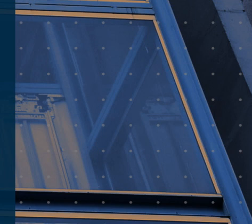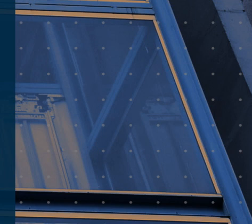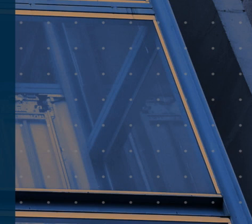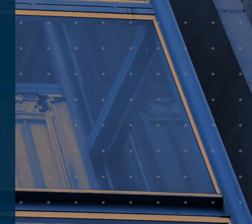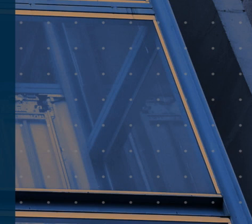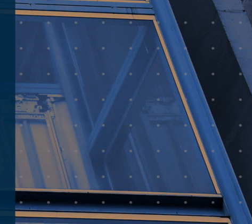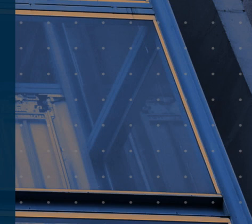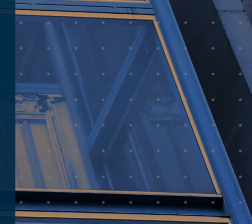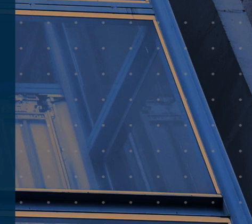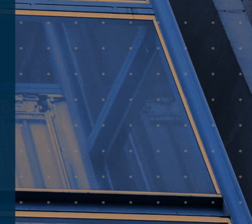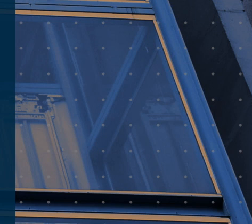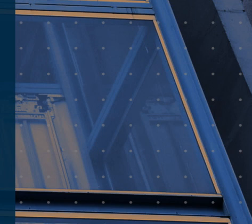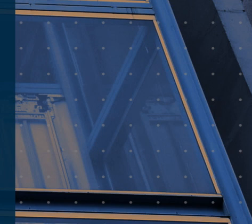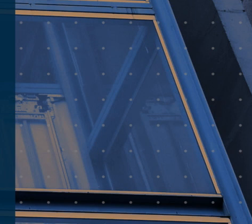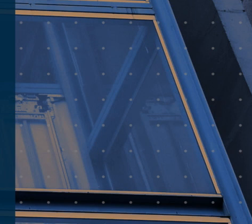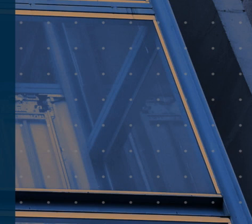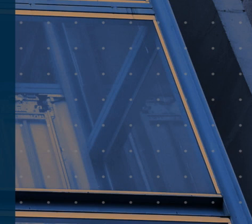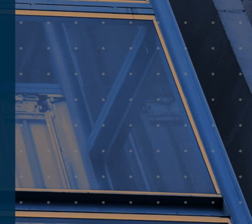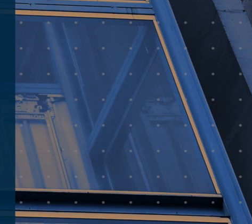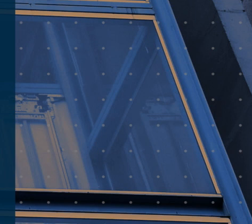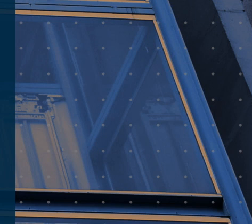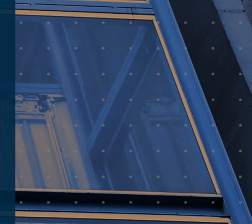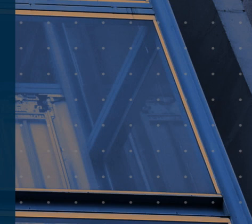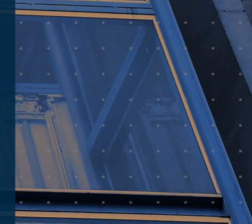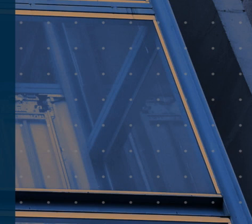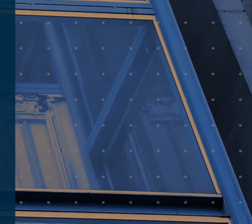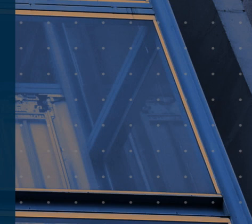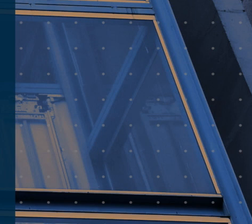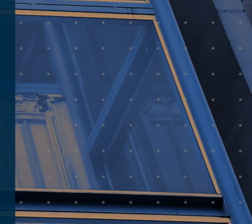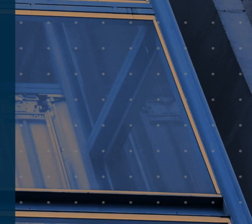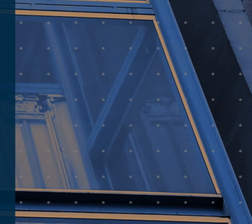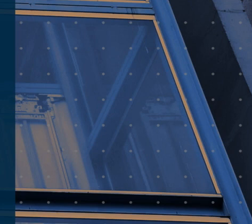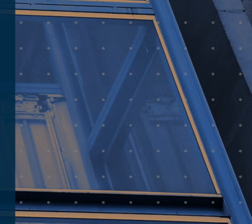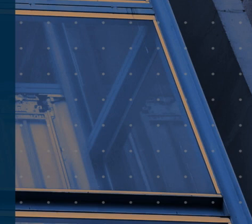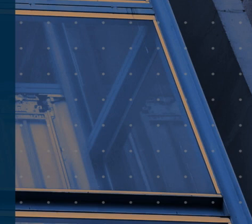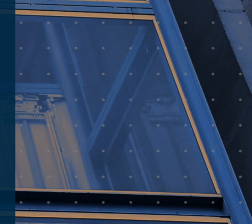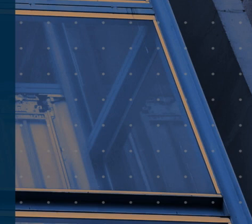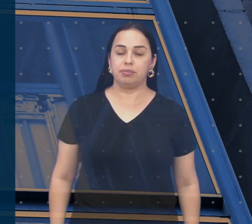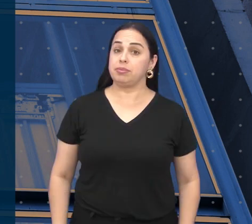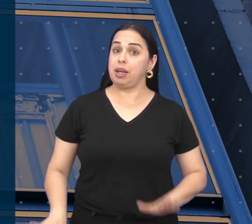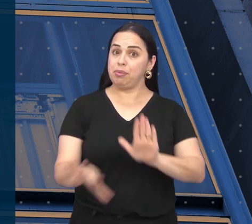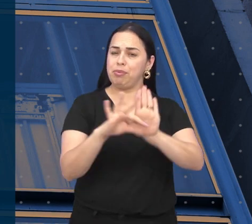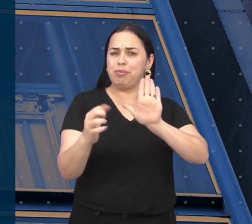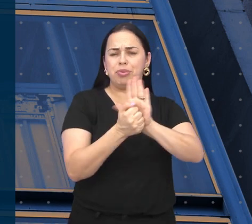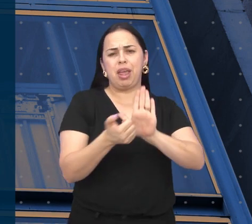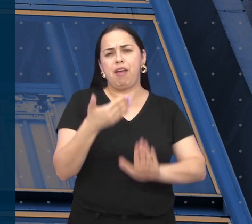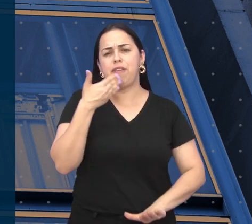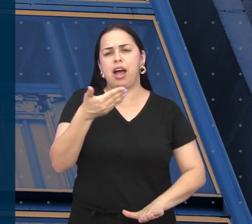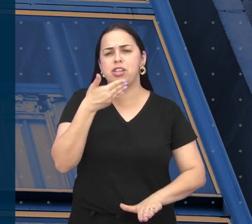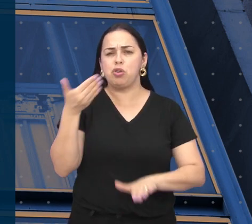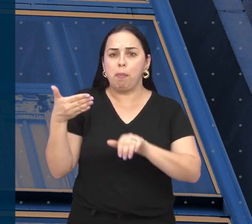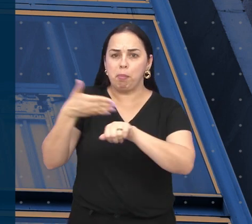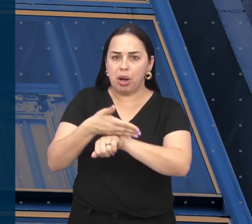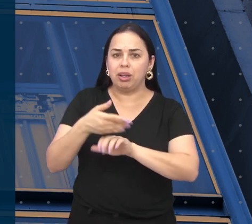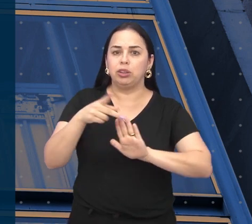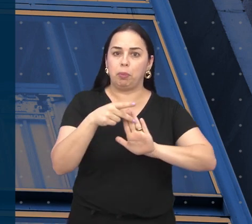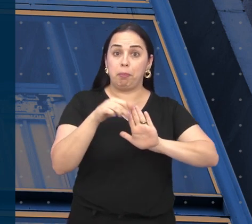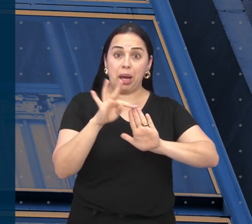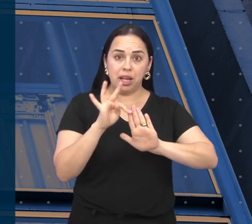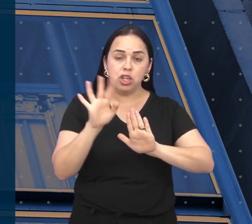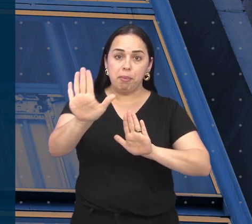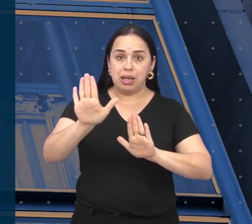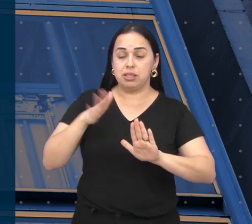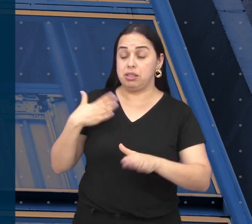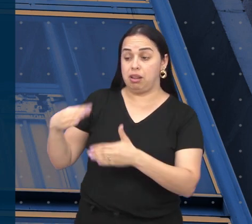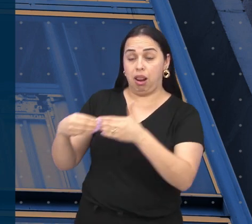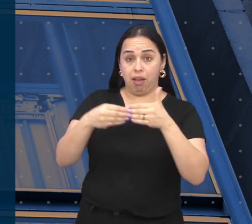financeiro, auxiliar de limpeza, operador de telemarketing e vendedor. Para se candidatar é fácil, é só comparecer ao PAT